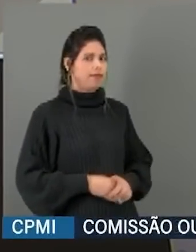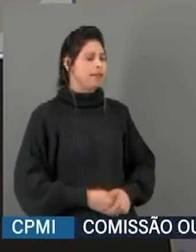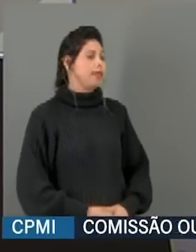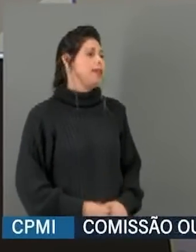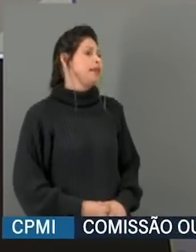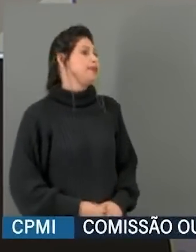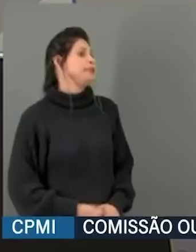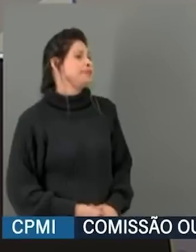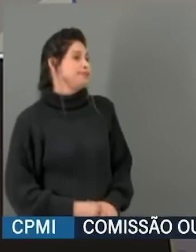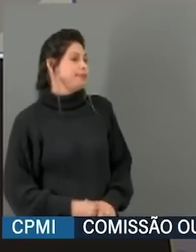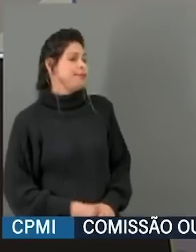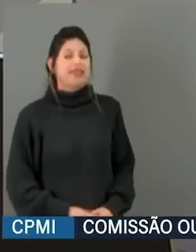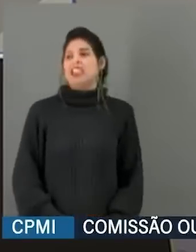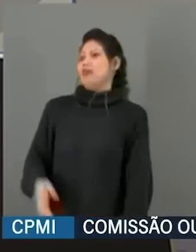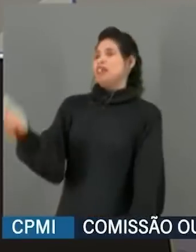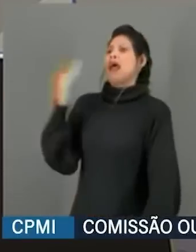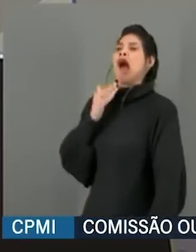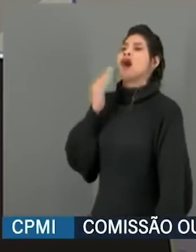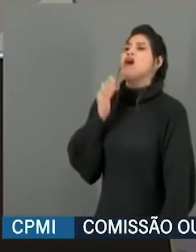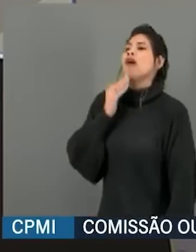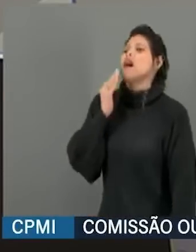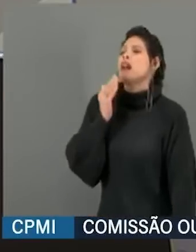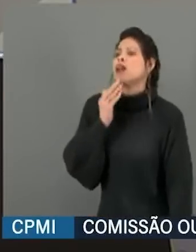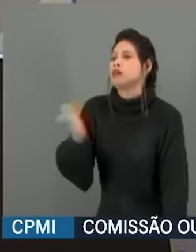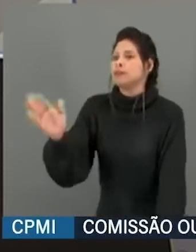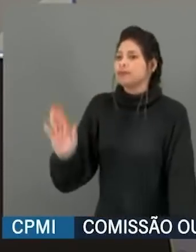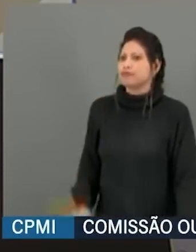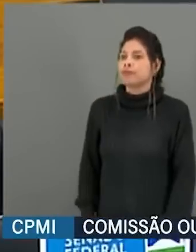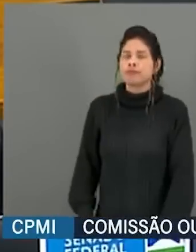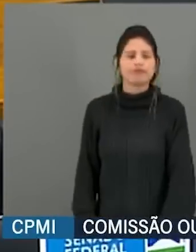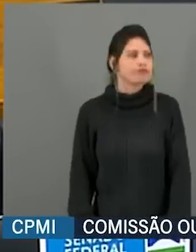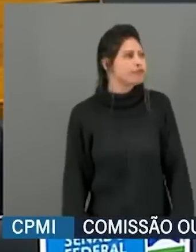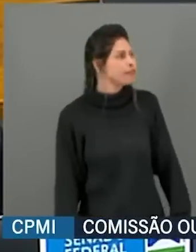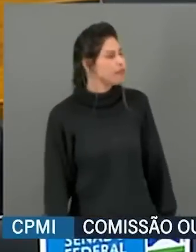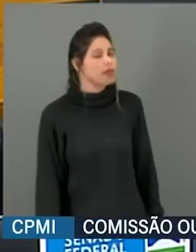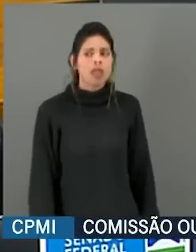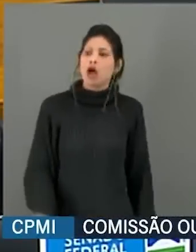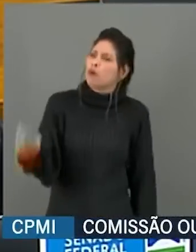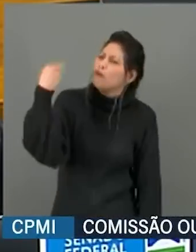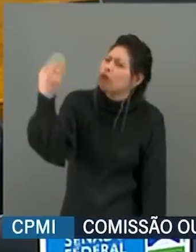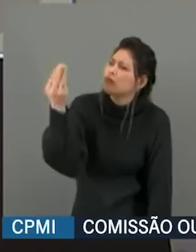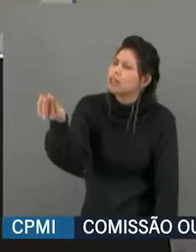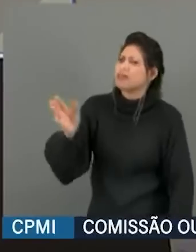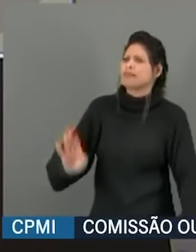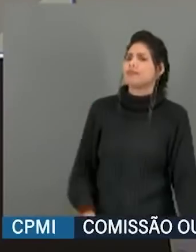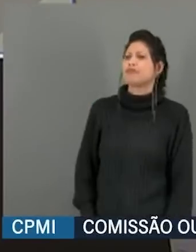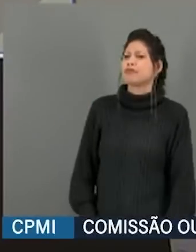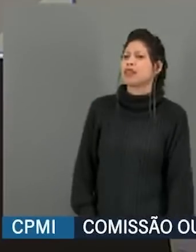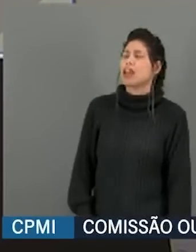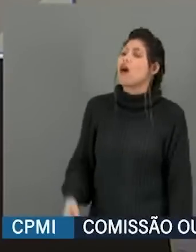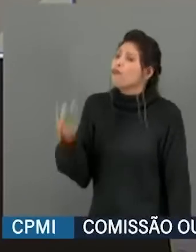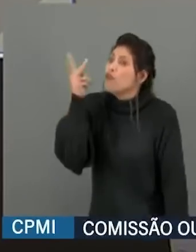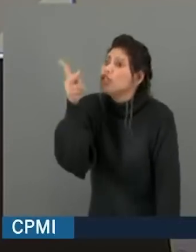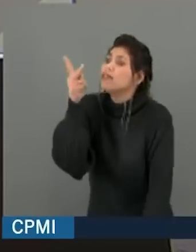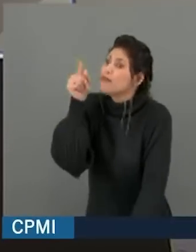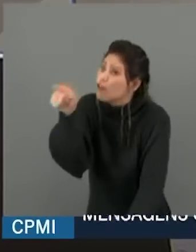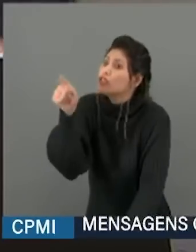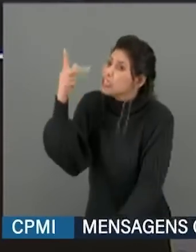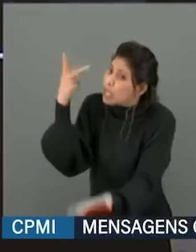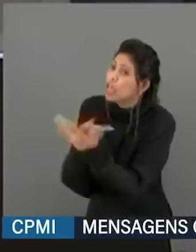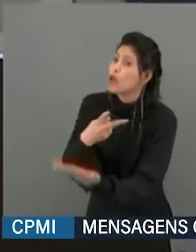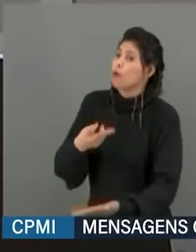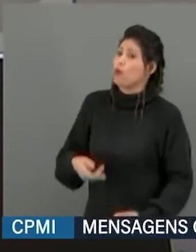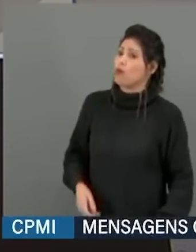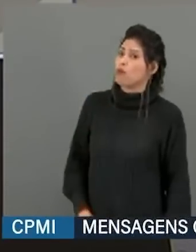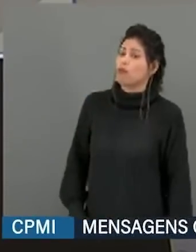Está gaguejando, faz não, fala que não, errou, senador, vai ficar mais bonito para nós. Senador. Sou um comandante das Forças Armadas. Senador... Errar faz parte. Senador,